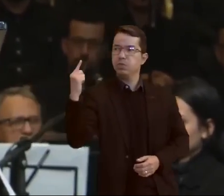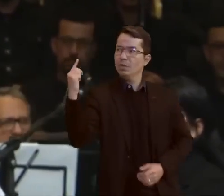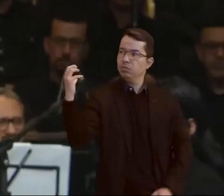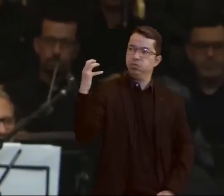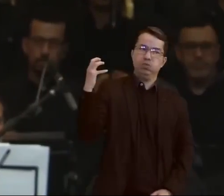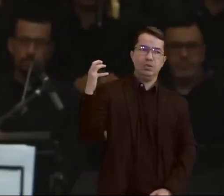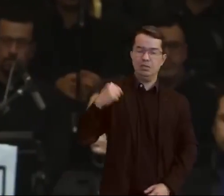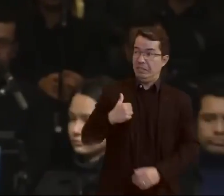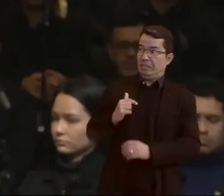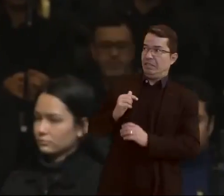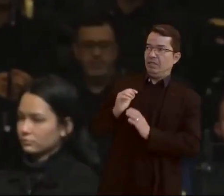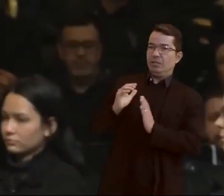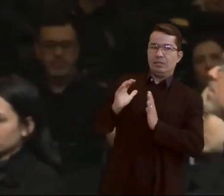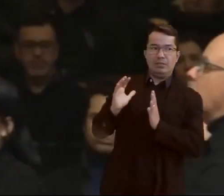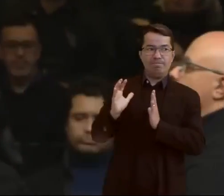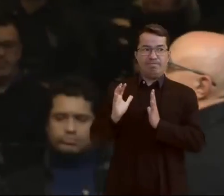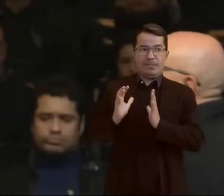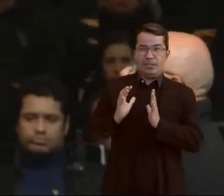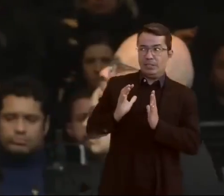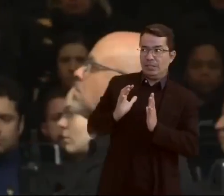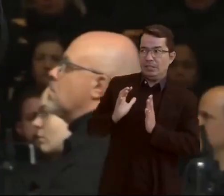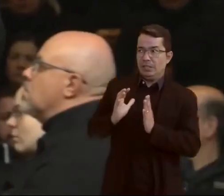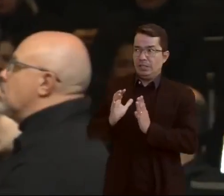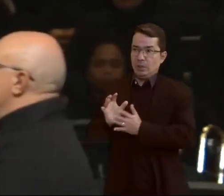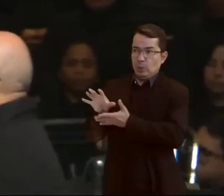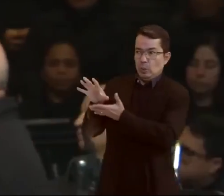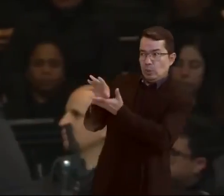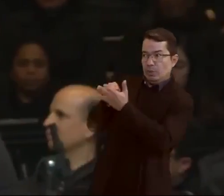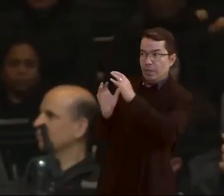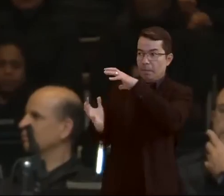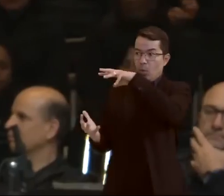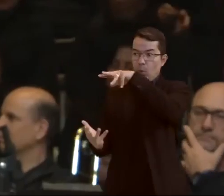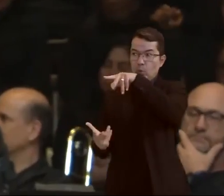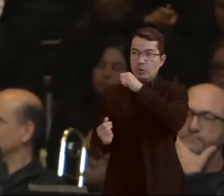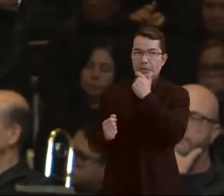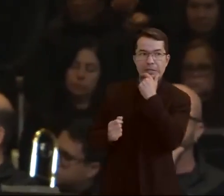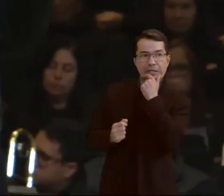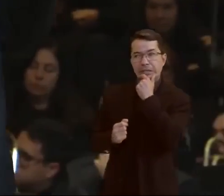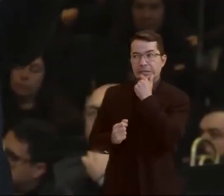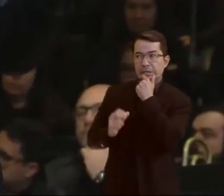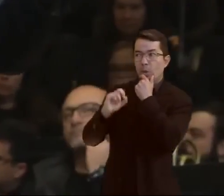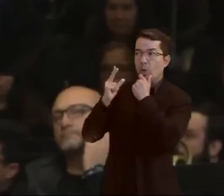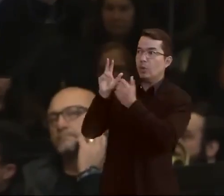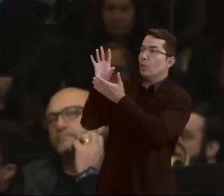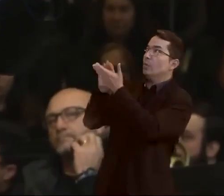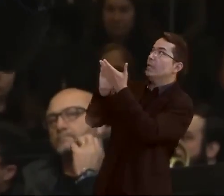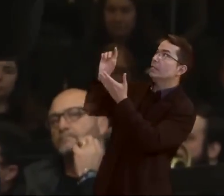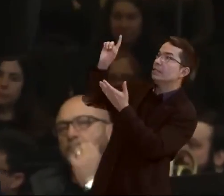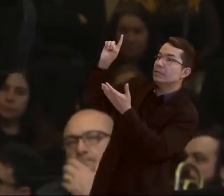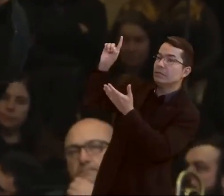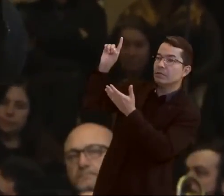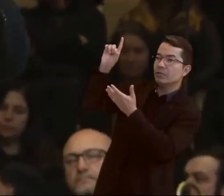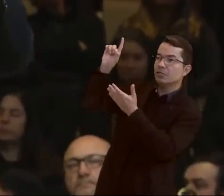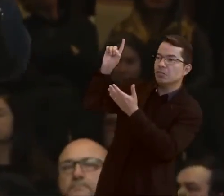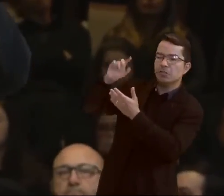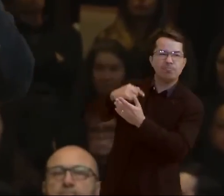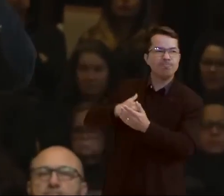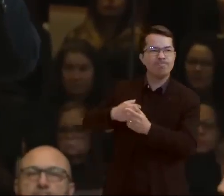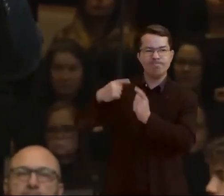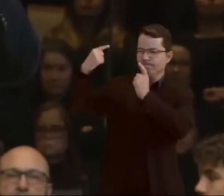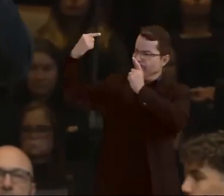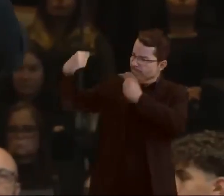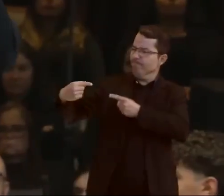fazer as coisas à maneira de Deus. E é preciso ter fé para fazer